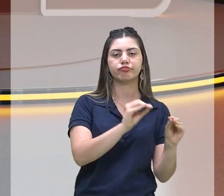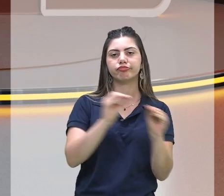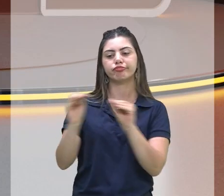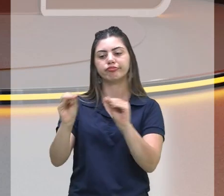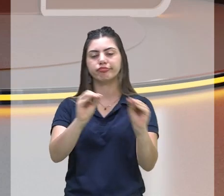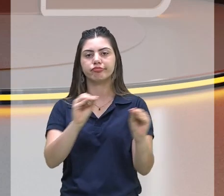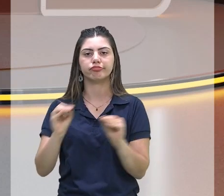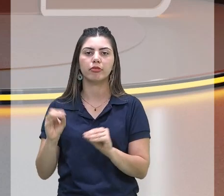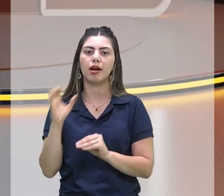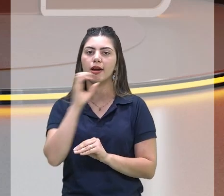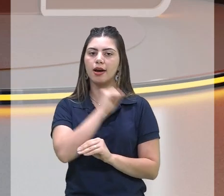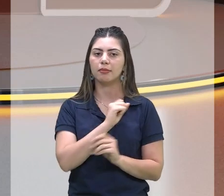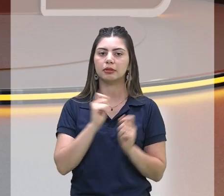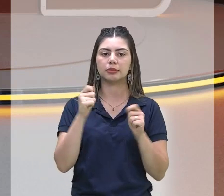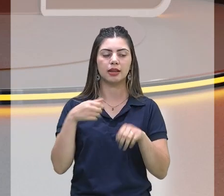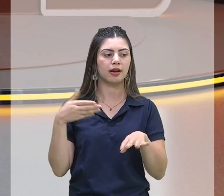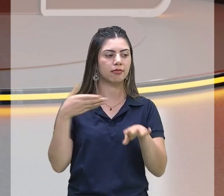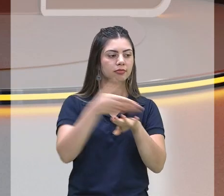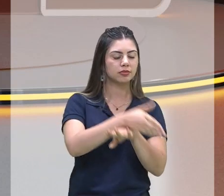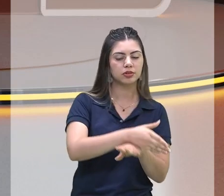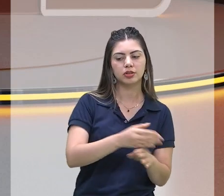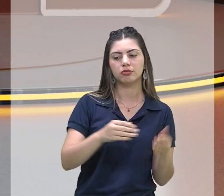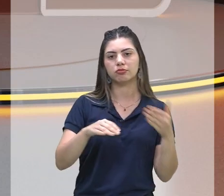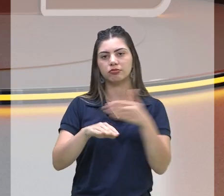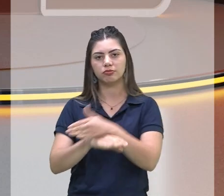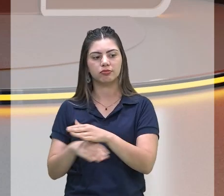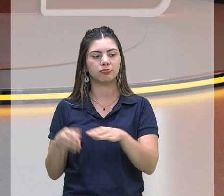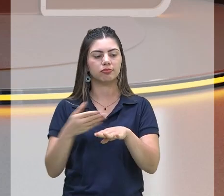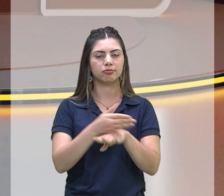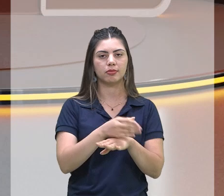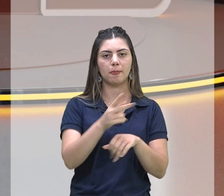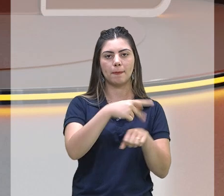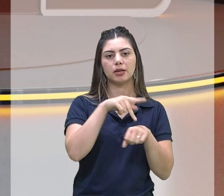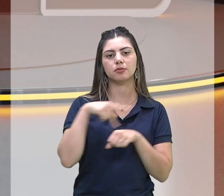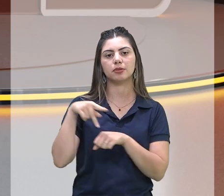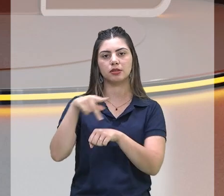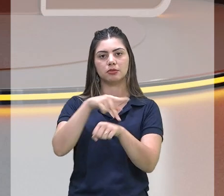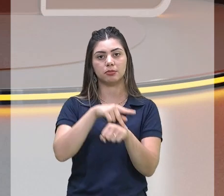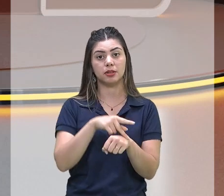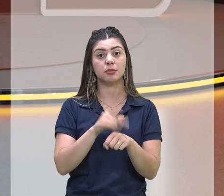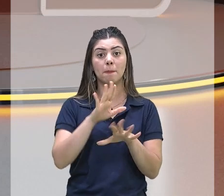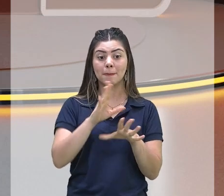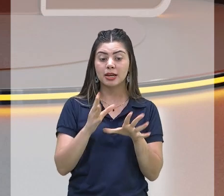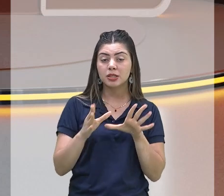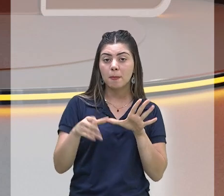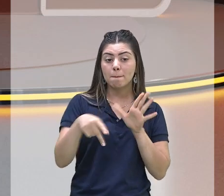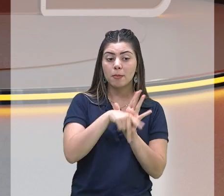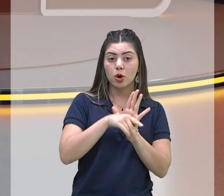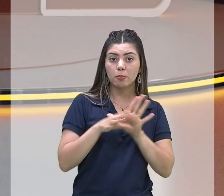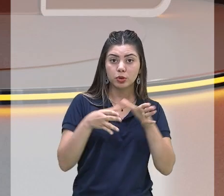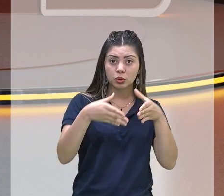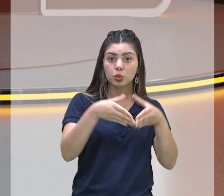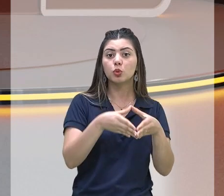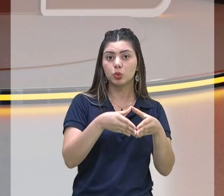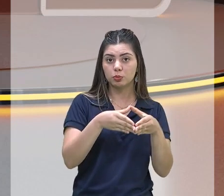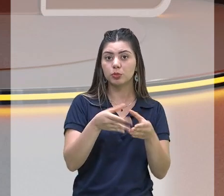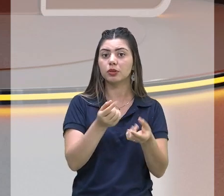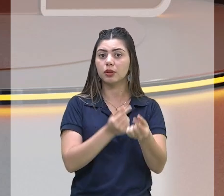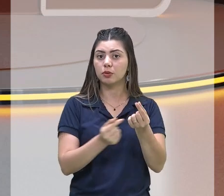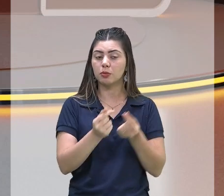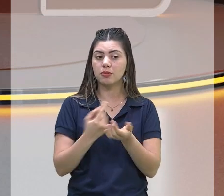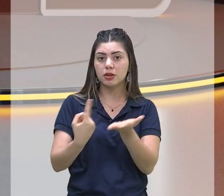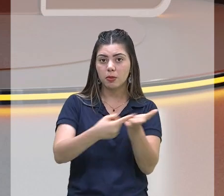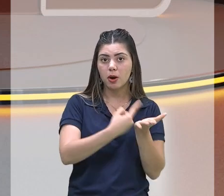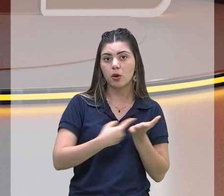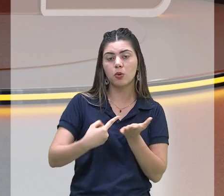facilidade de entrar, de sair de um país para o outro, dos países membros que fazem parte daquele bloco econômico, tá?